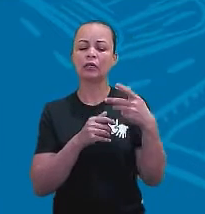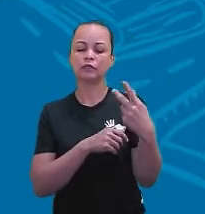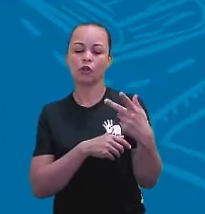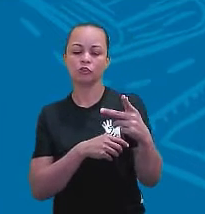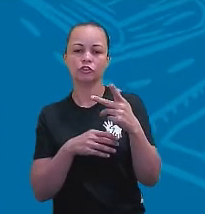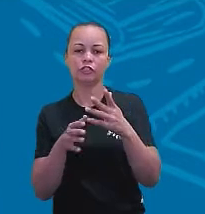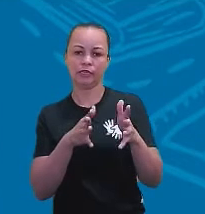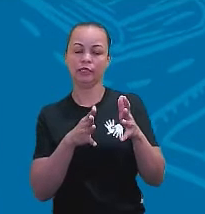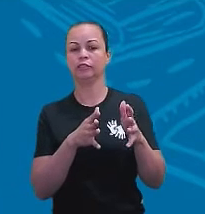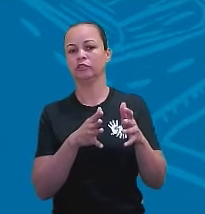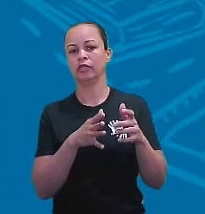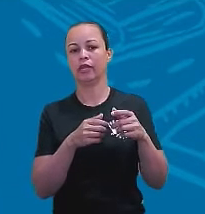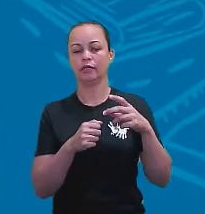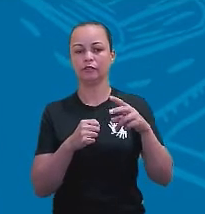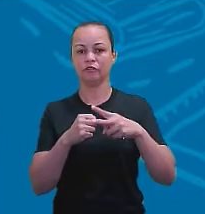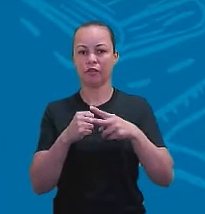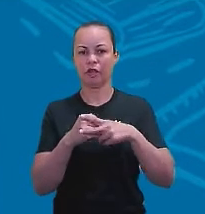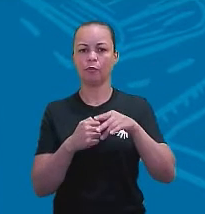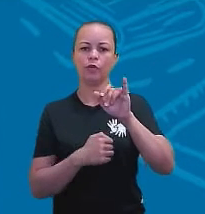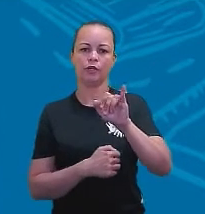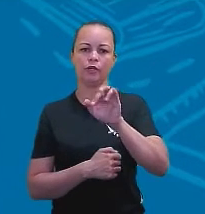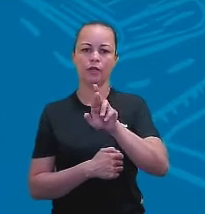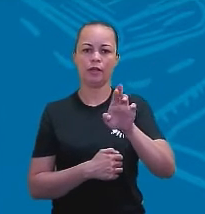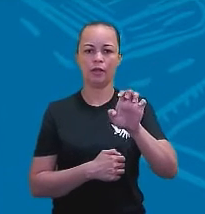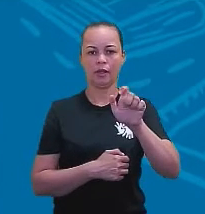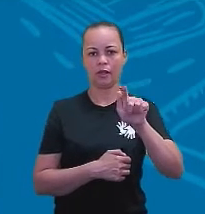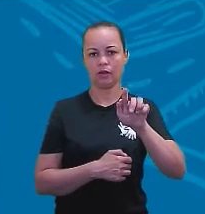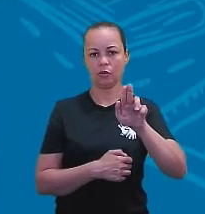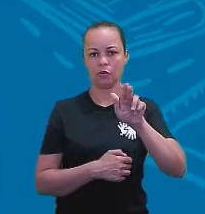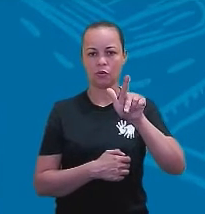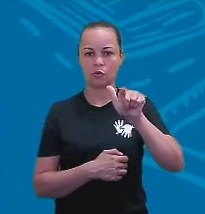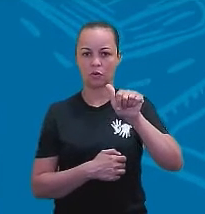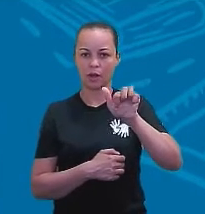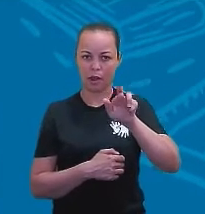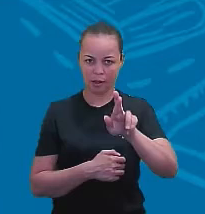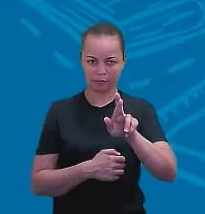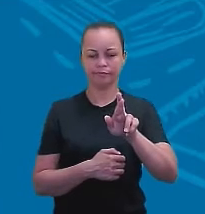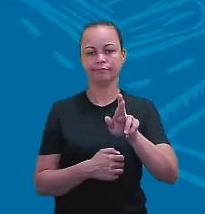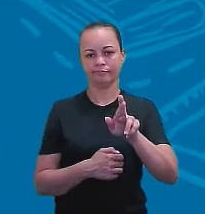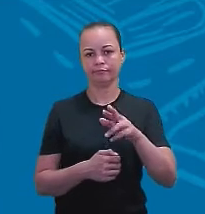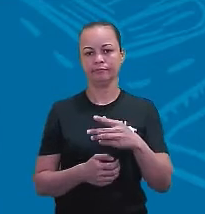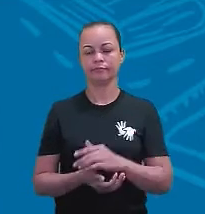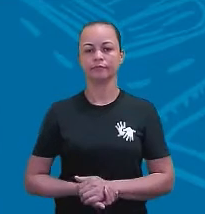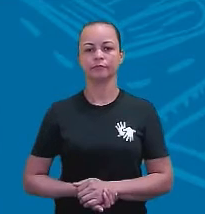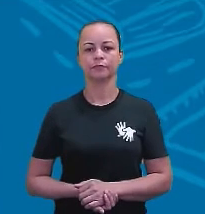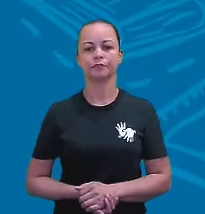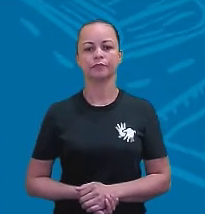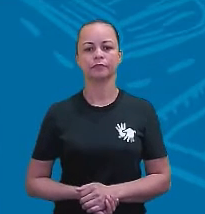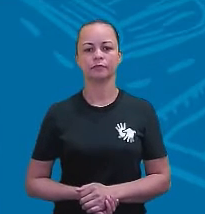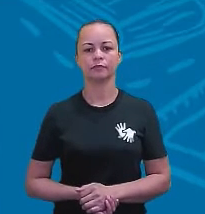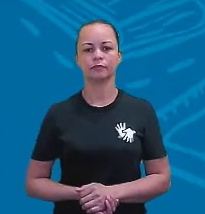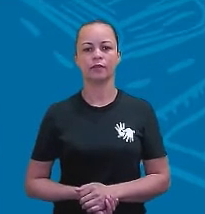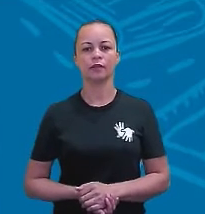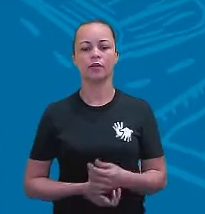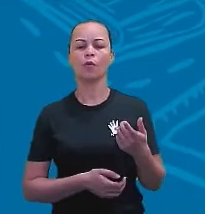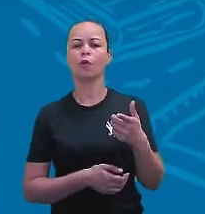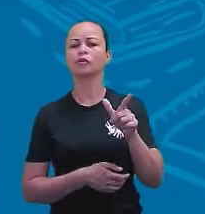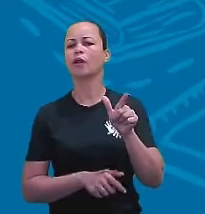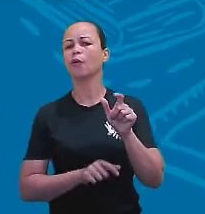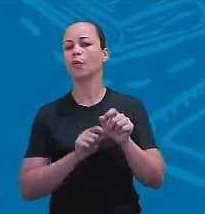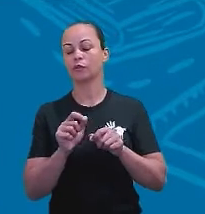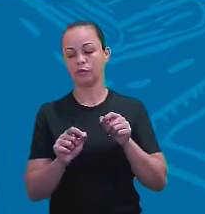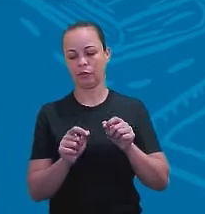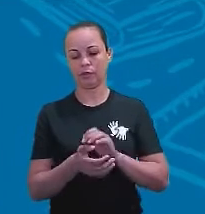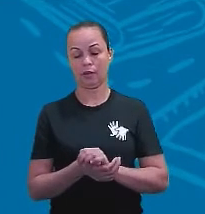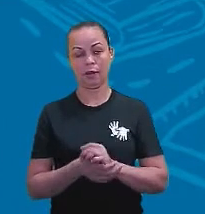verbos de irregulares. Então, ele faz parte do grupo dos verbos irregulares. Outra coisa também, ele pode